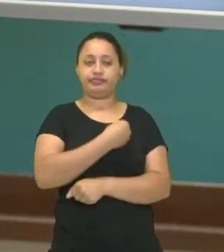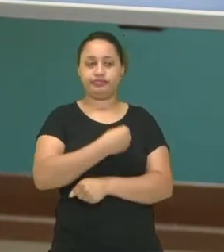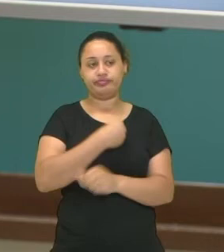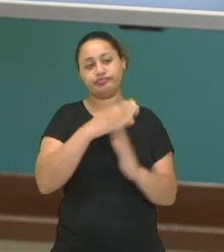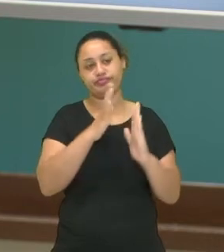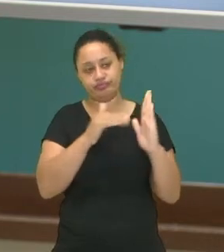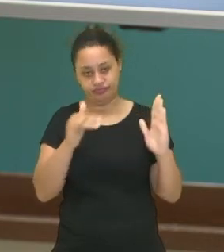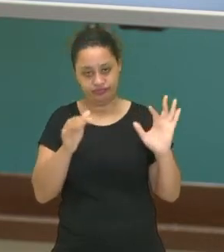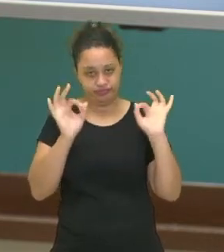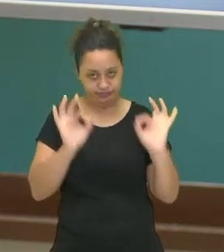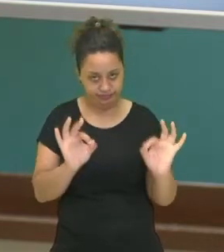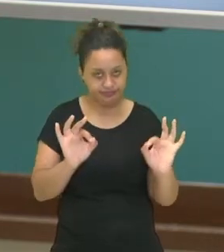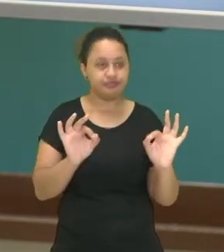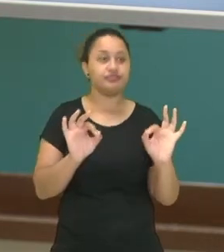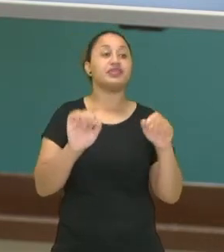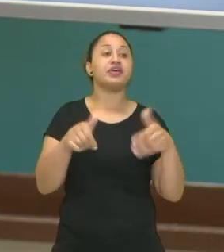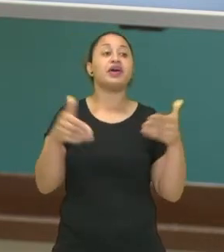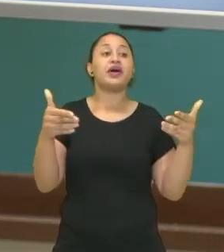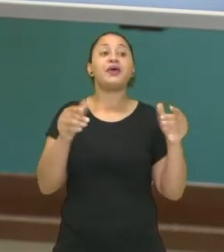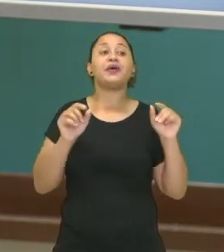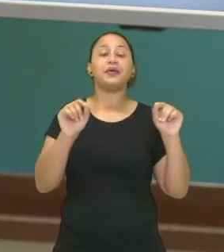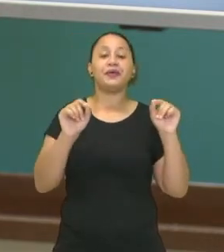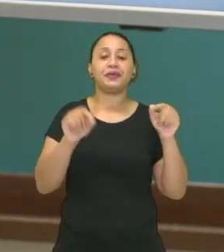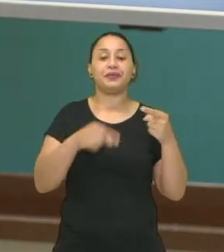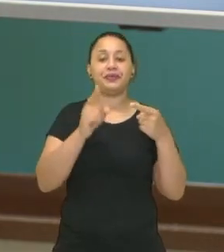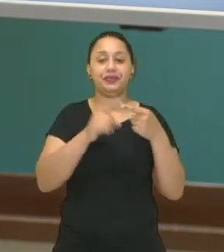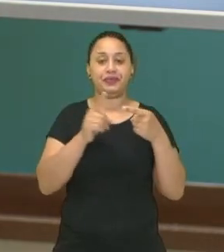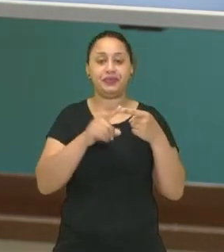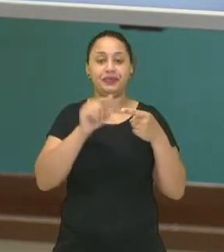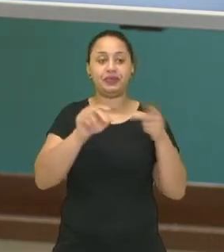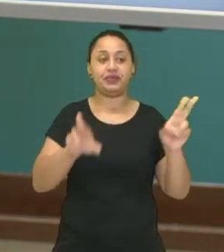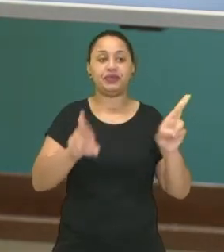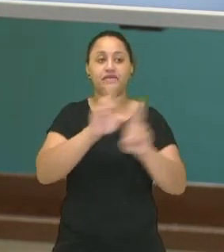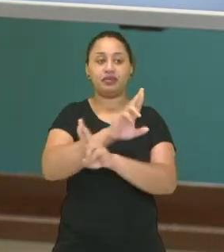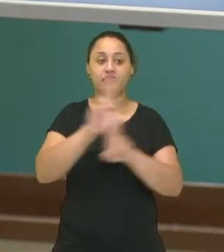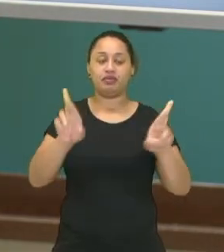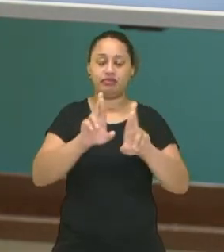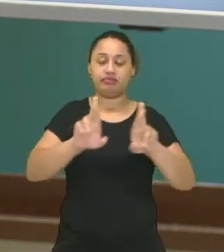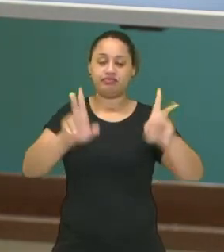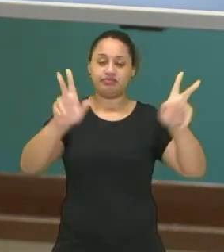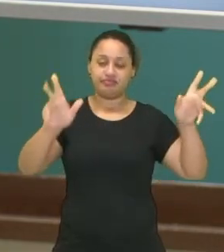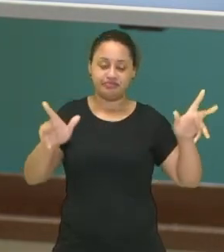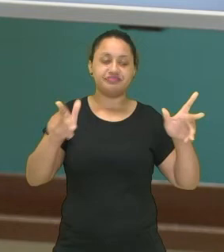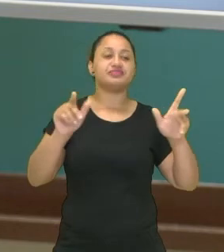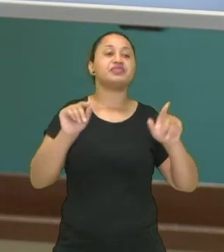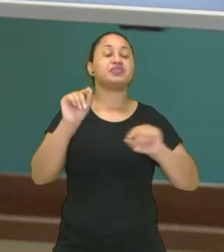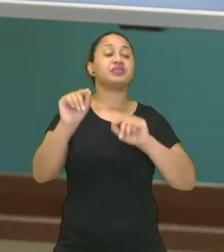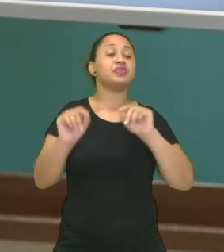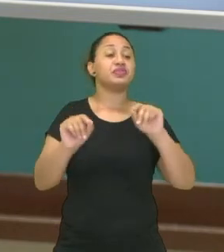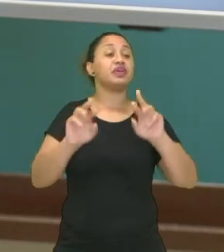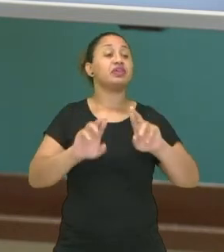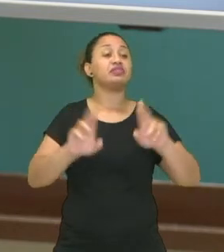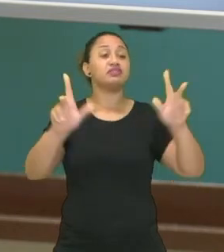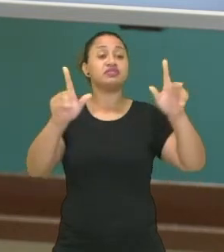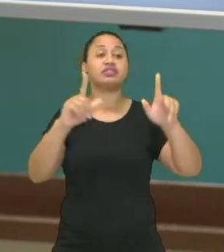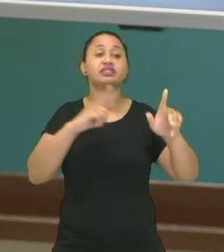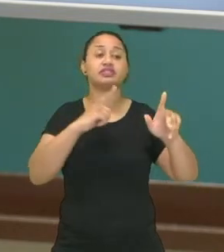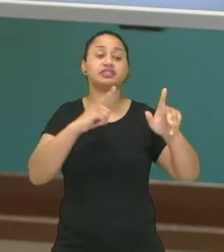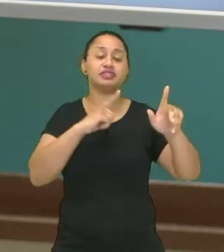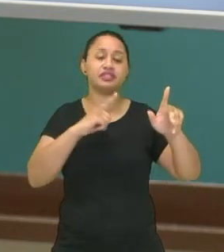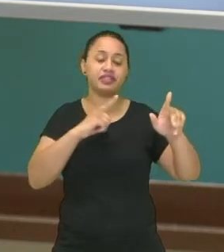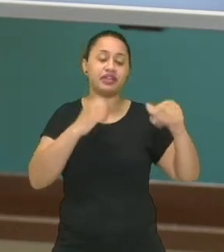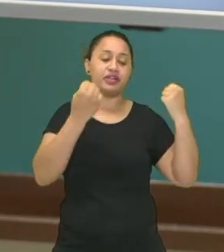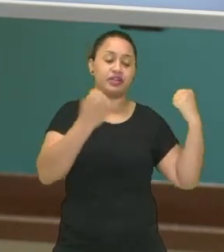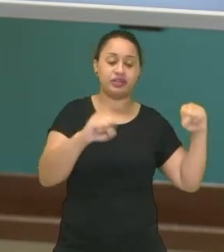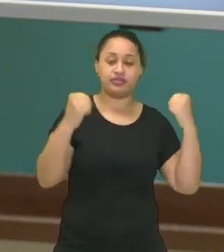estética, certo? Agora vamos lá. Número 1. Relacione diferentes relações que os